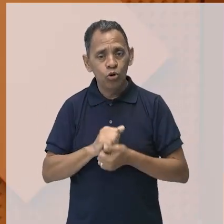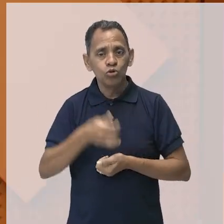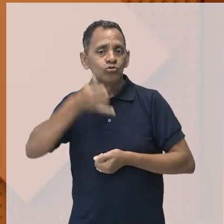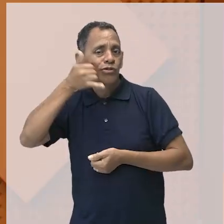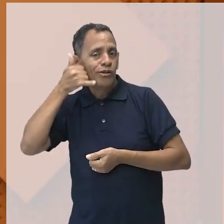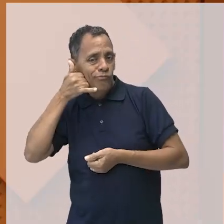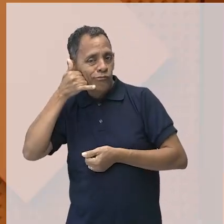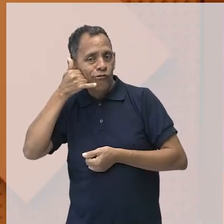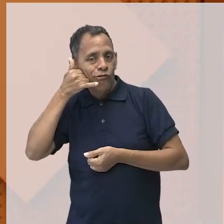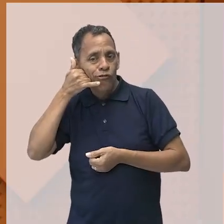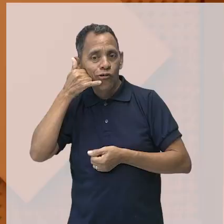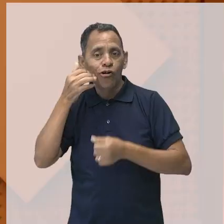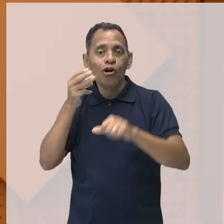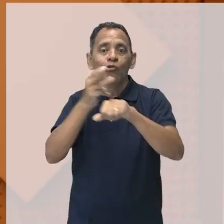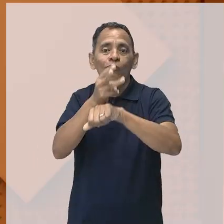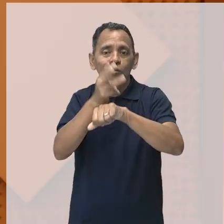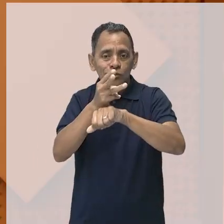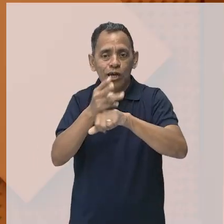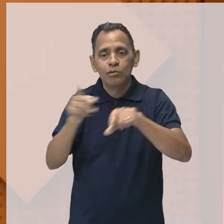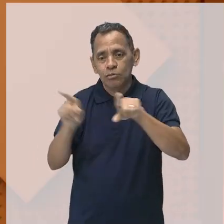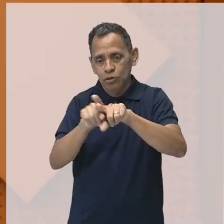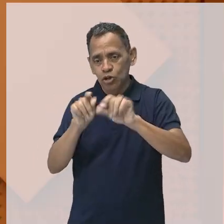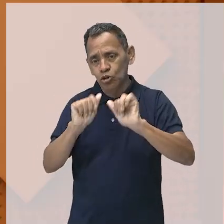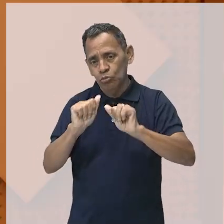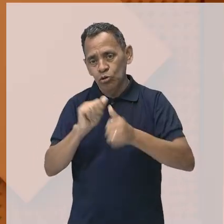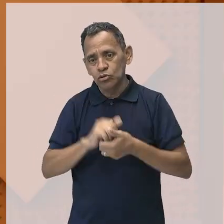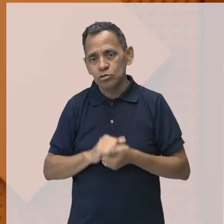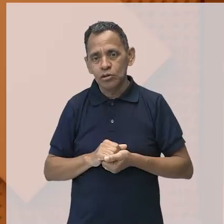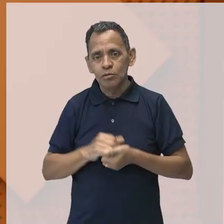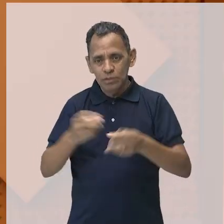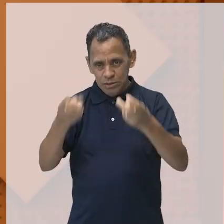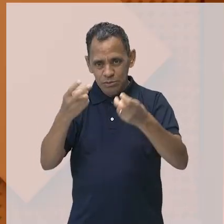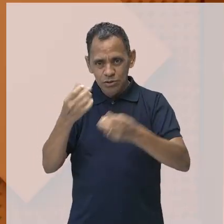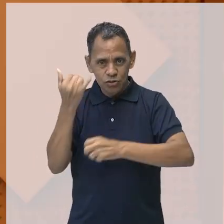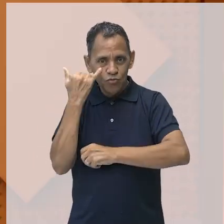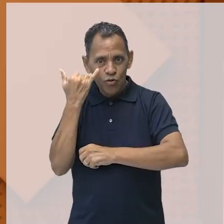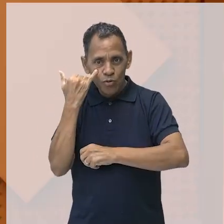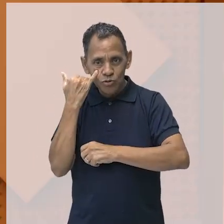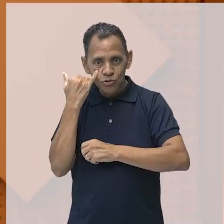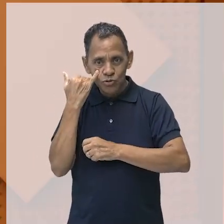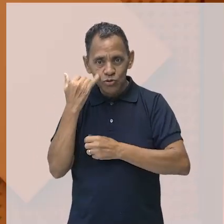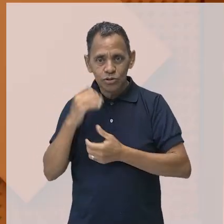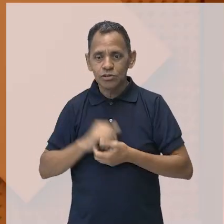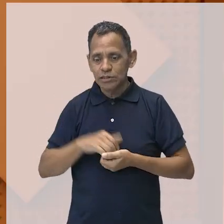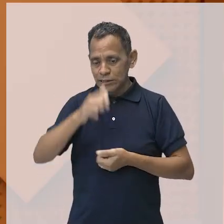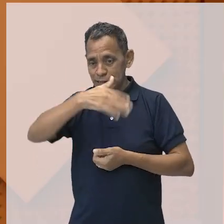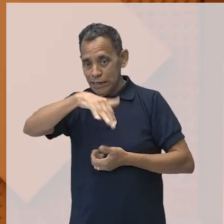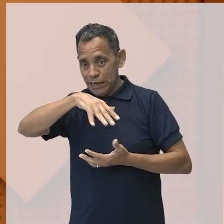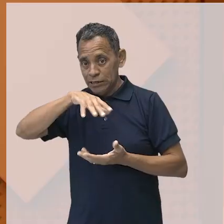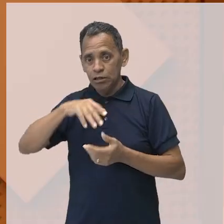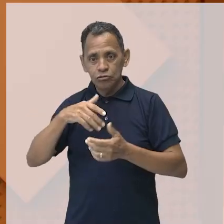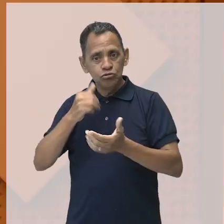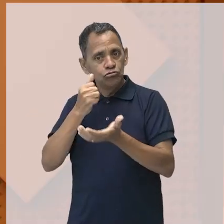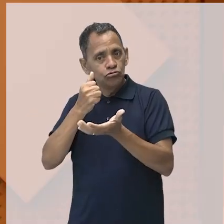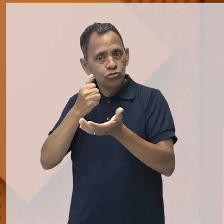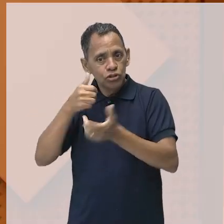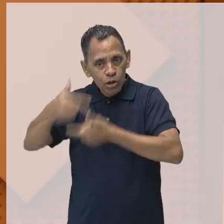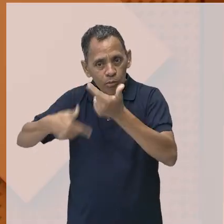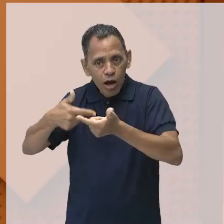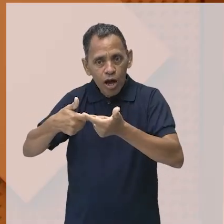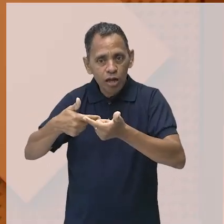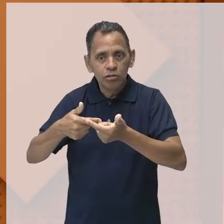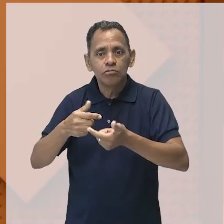do WhatsApp, por exemplo. Então, olha as transformações que o mundo do trabalho tem vivenciado em decorrência